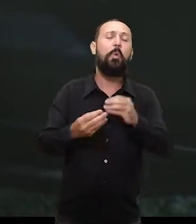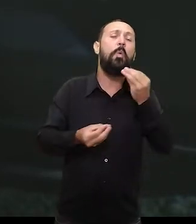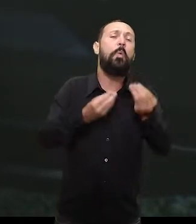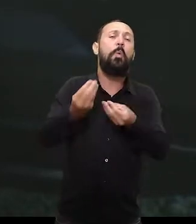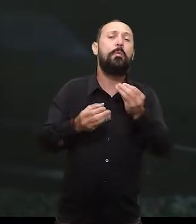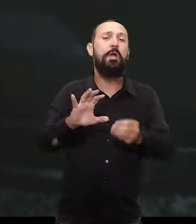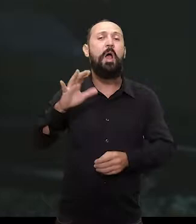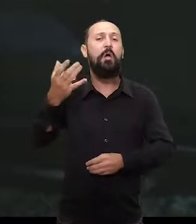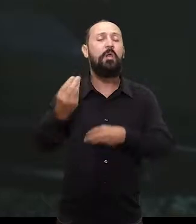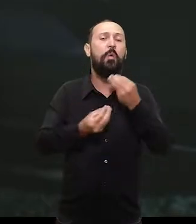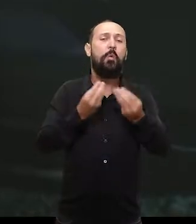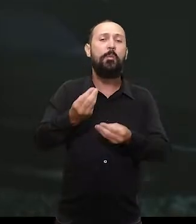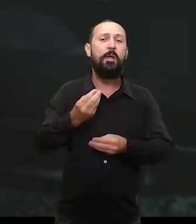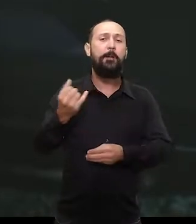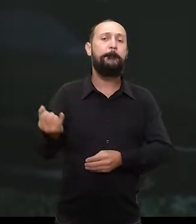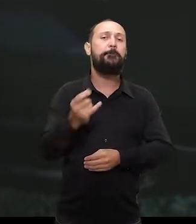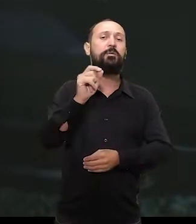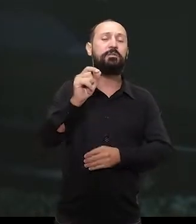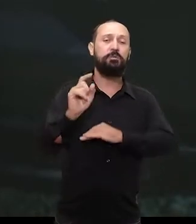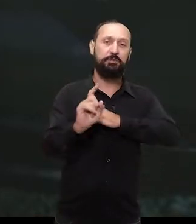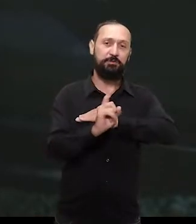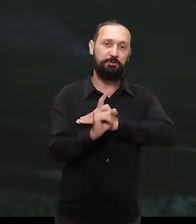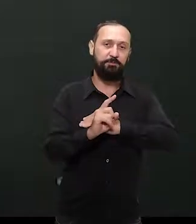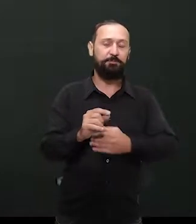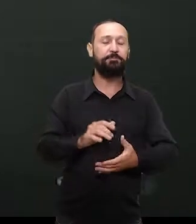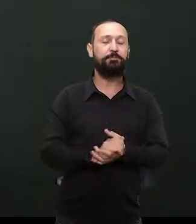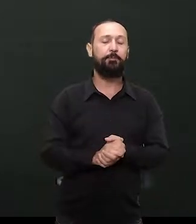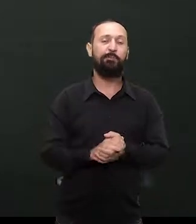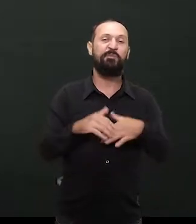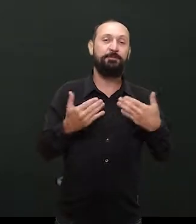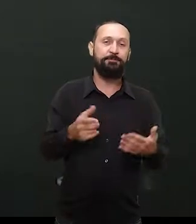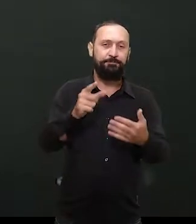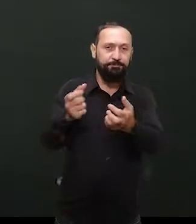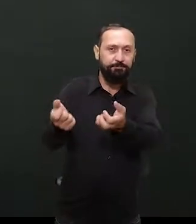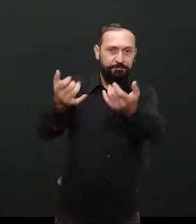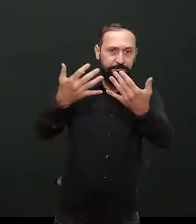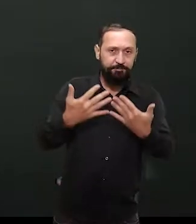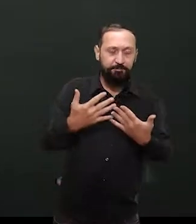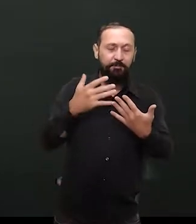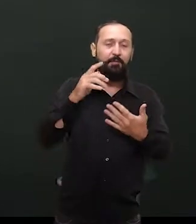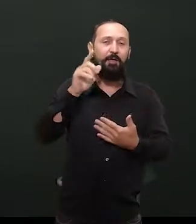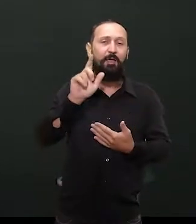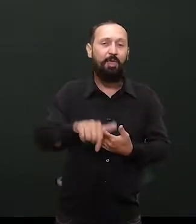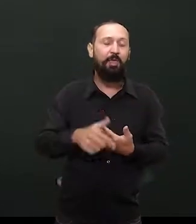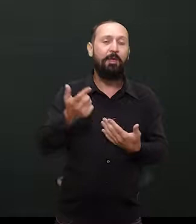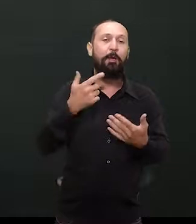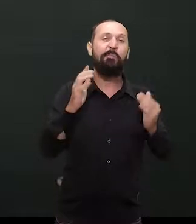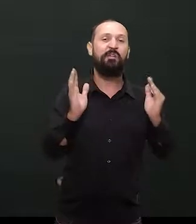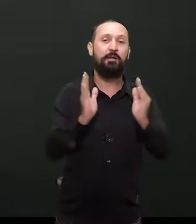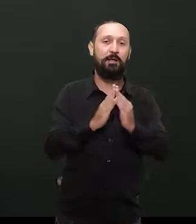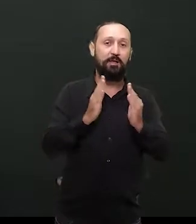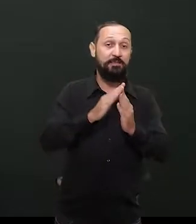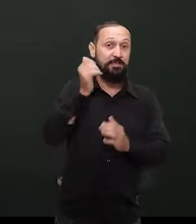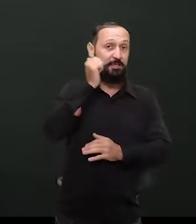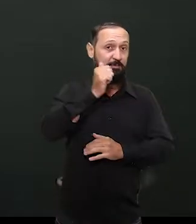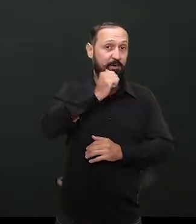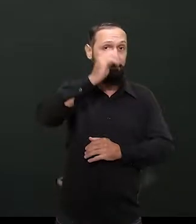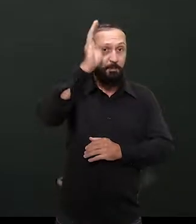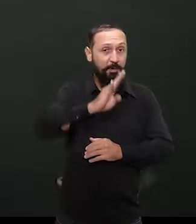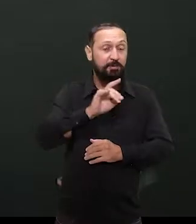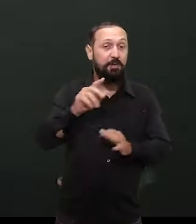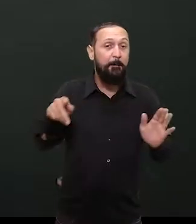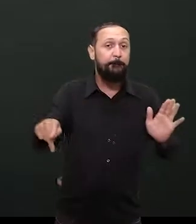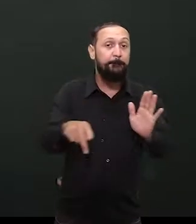como que funciona e qual a importância desse atendimento então como você bem disse é uma casa da mulher brasileira